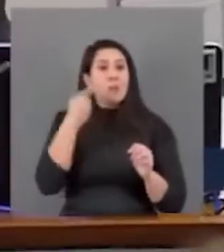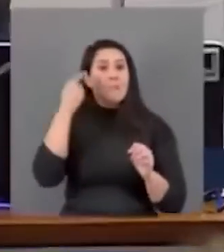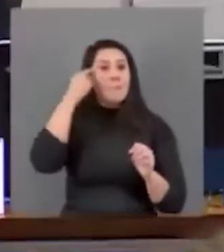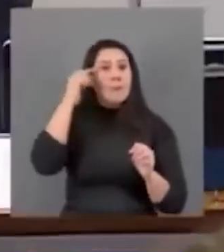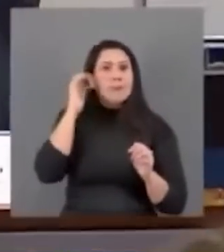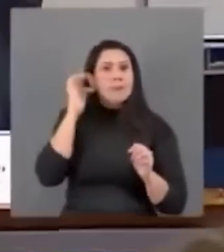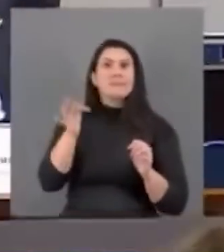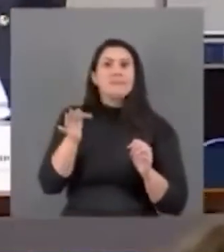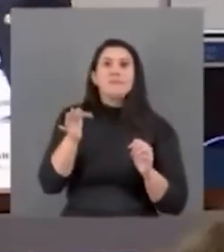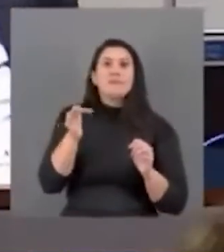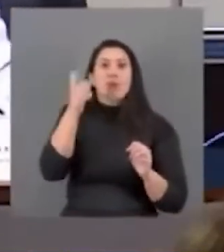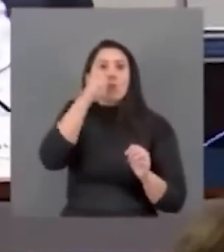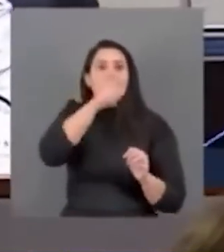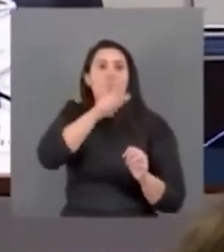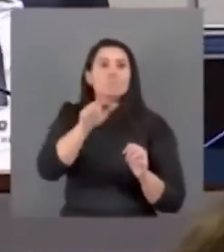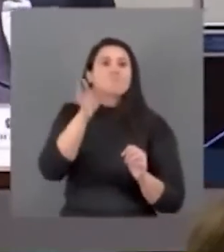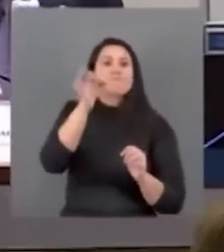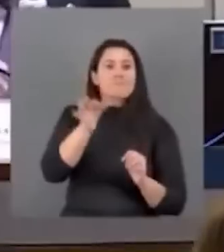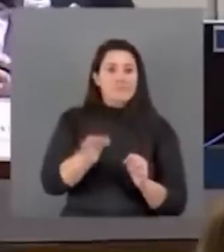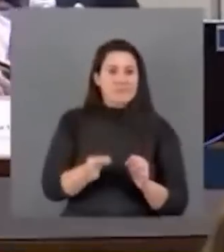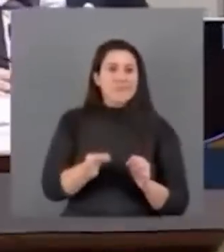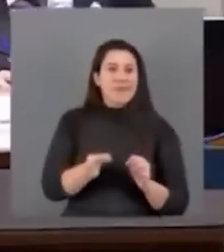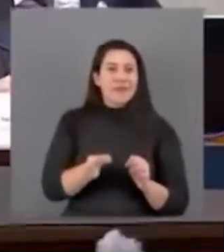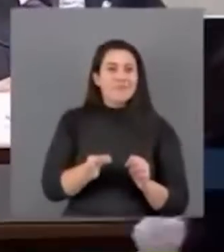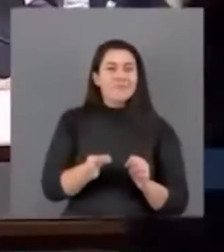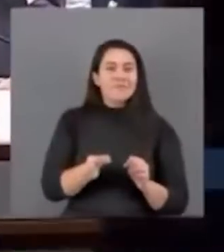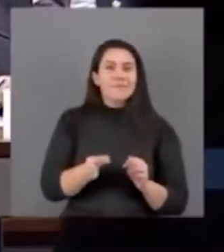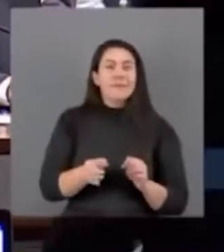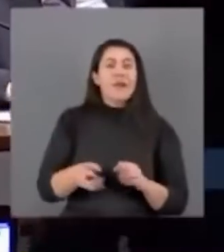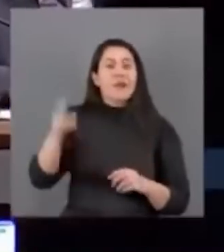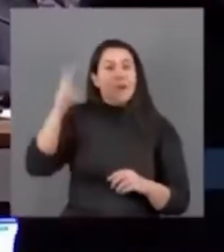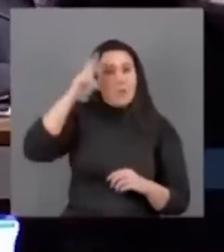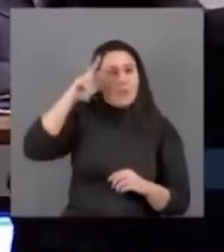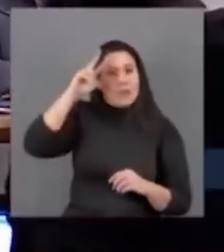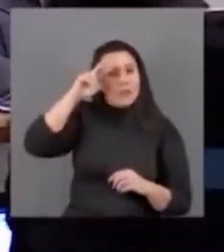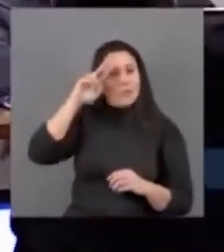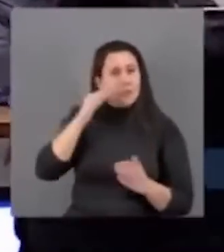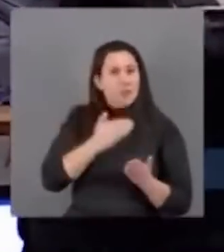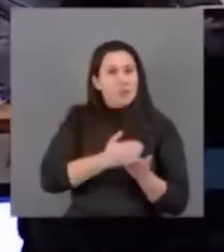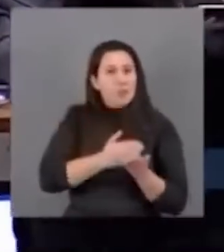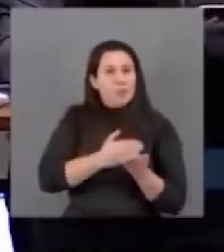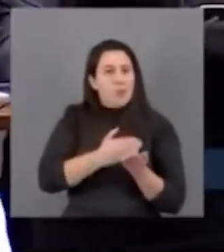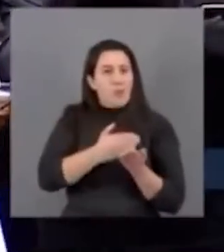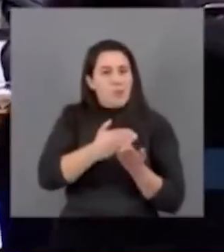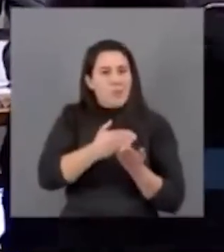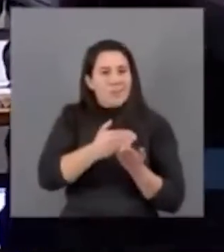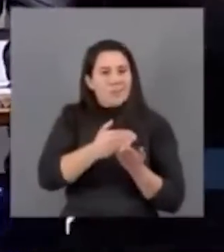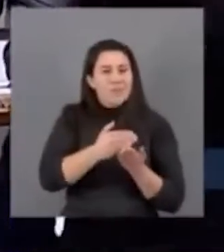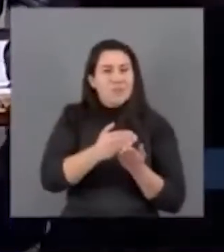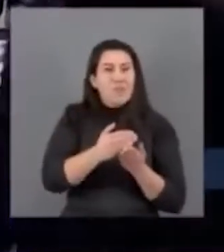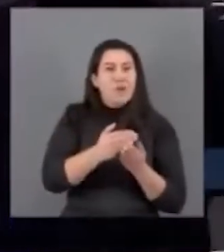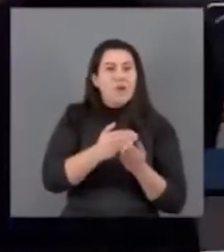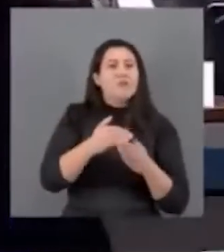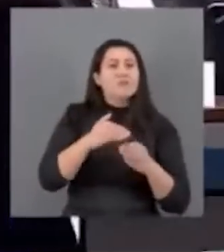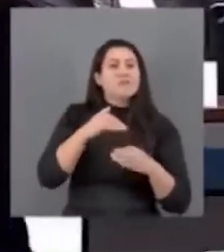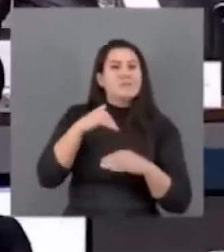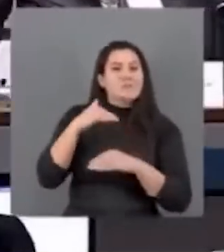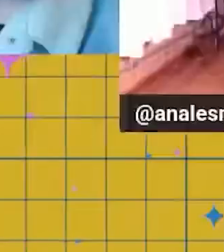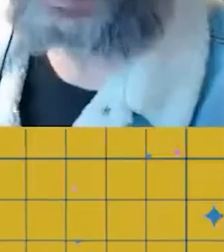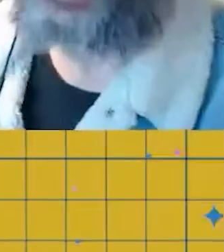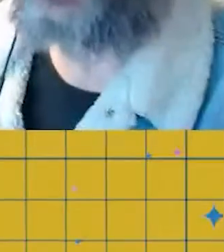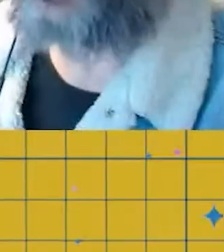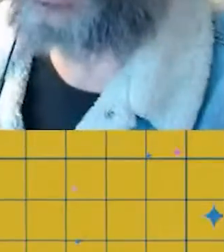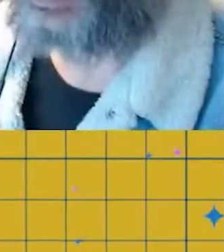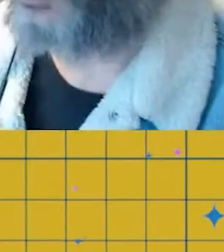porque eu me lembro no começo do processo inflacionário do podca que nós estamos falando sobre a subjetividade